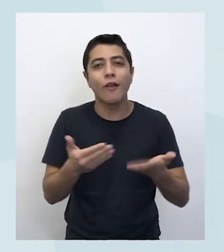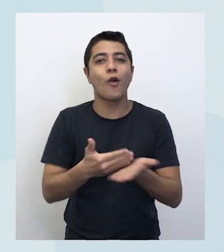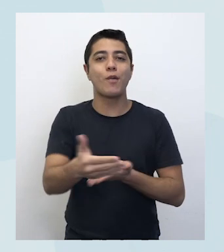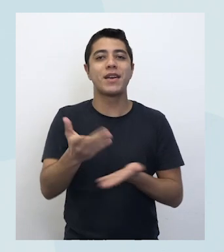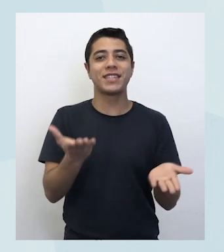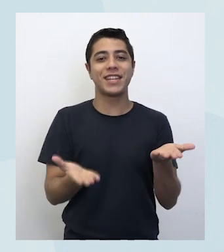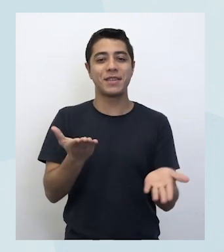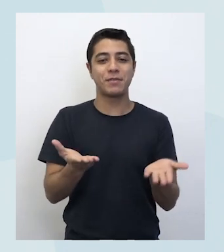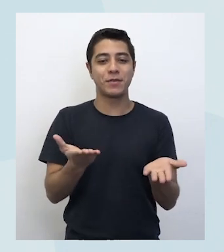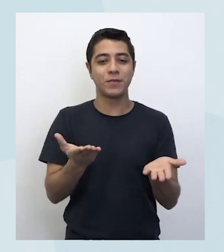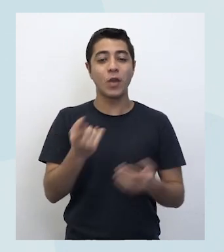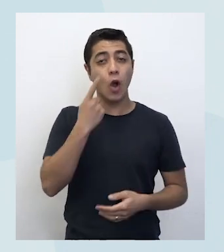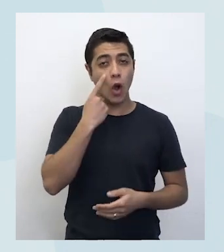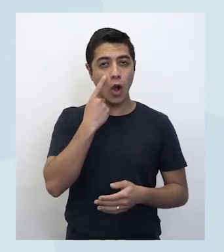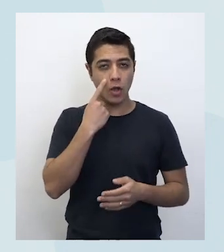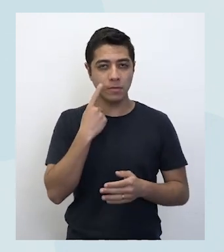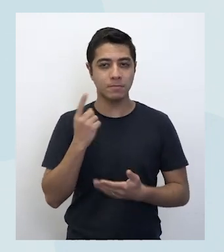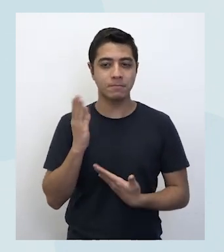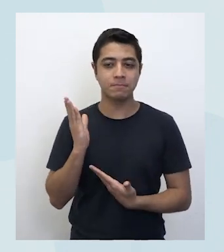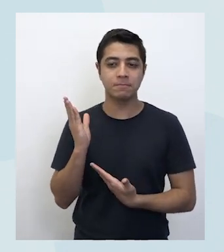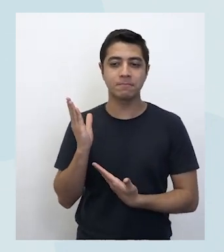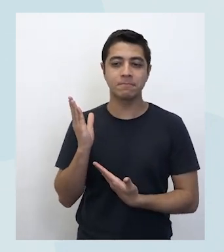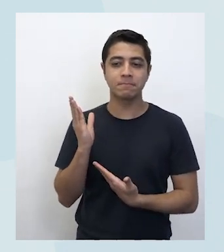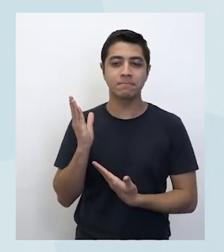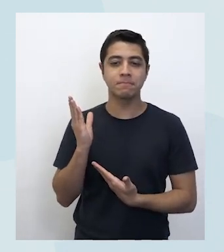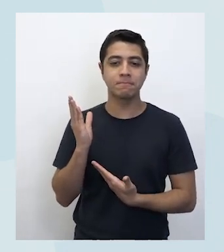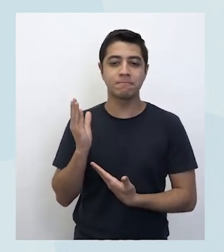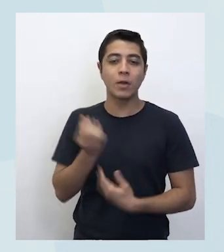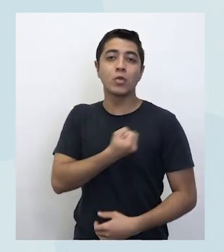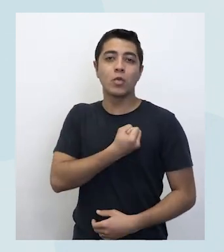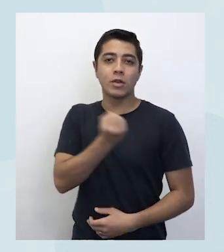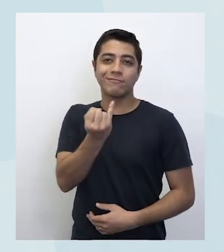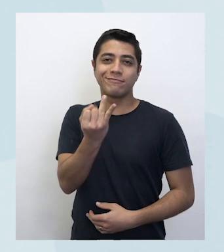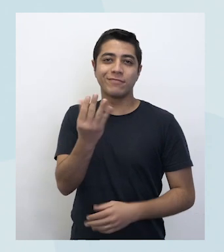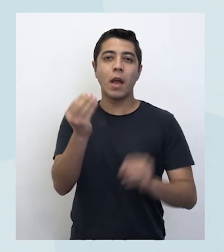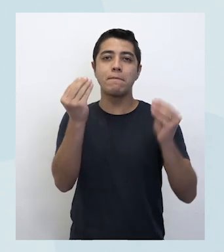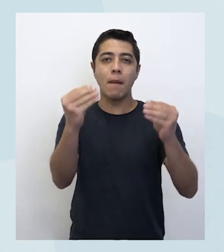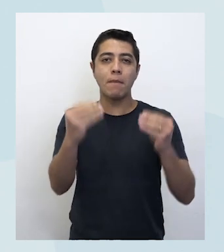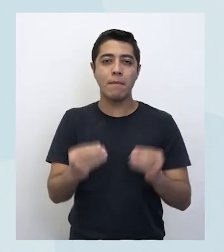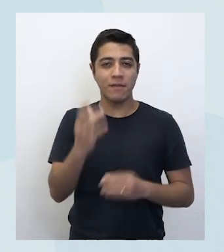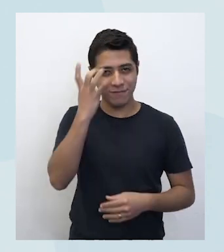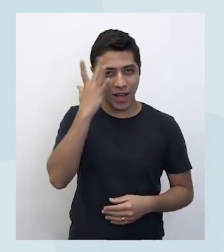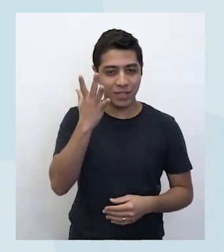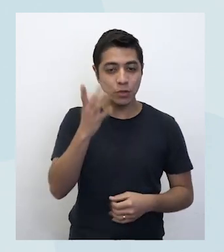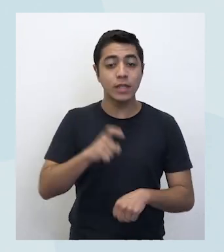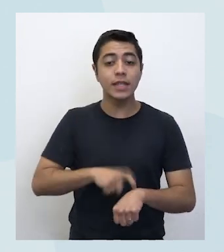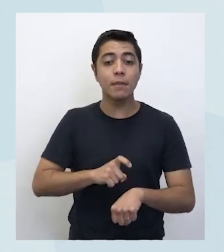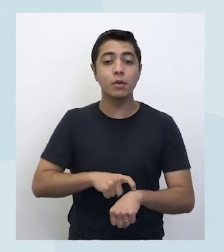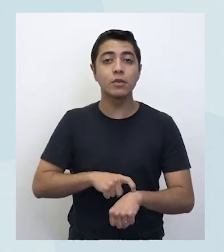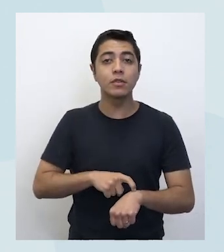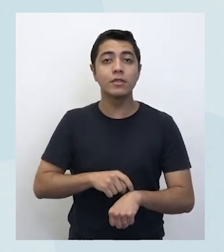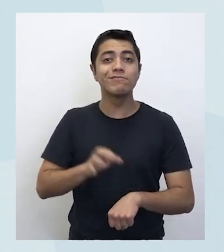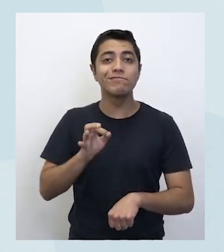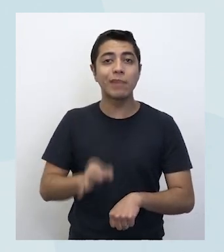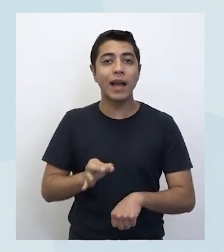valores na reta para vocês. Fica mais fácil com o valor, óbvio, né? Que nem lá, ó, no tempo 30, né? Eu tenho o